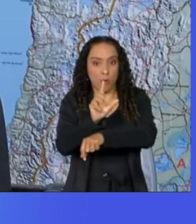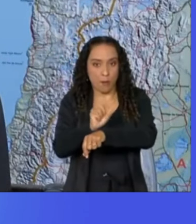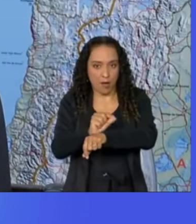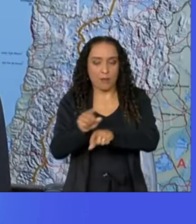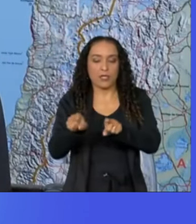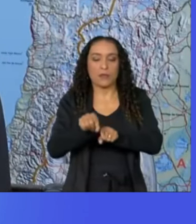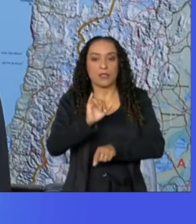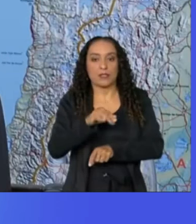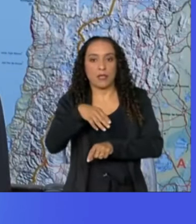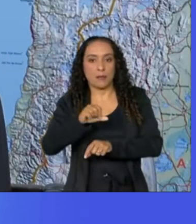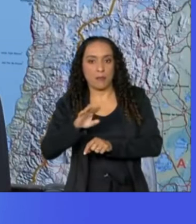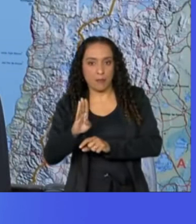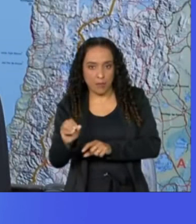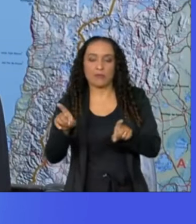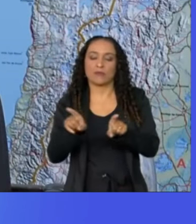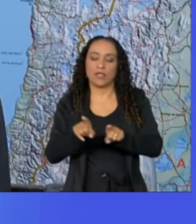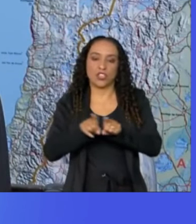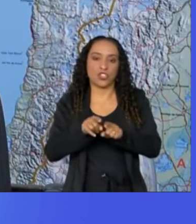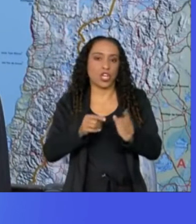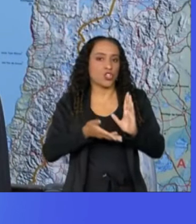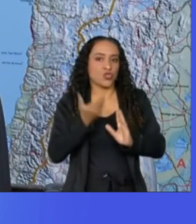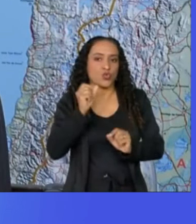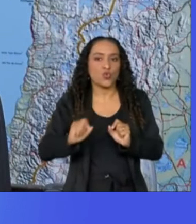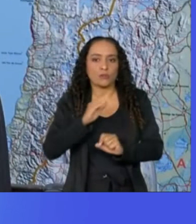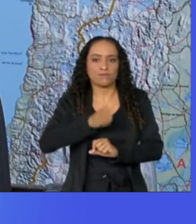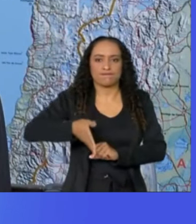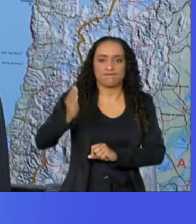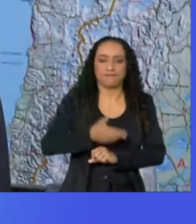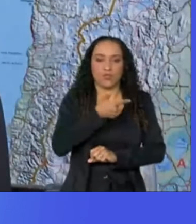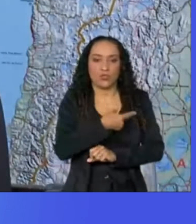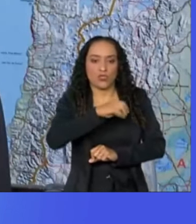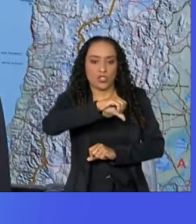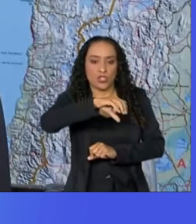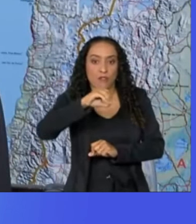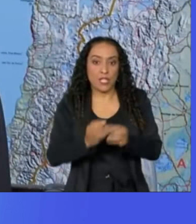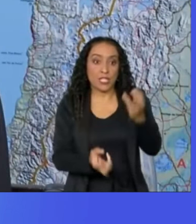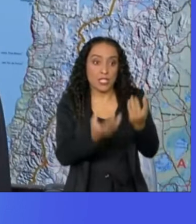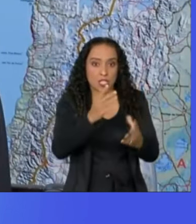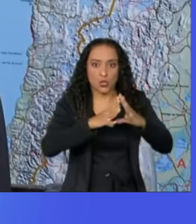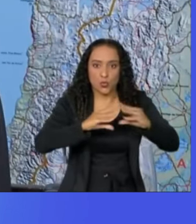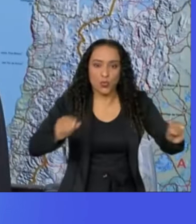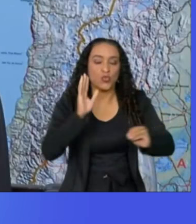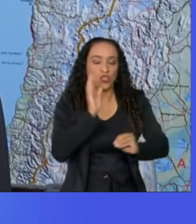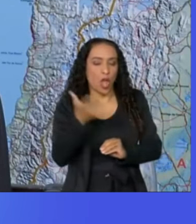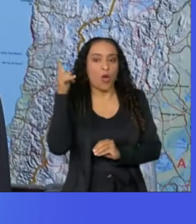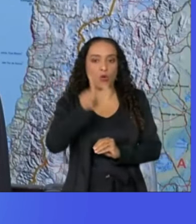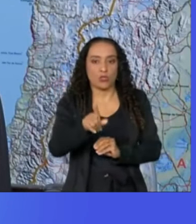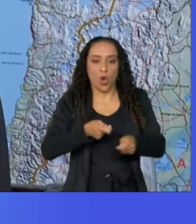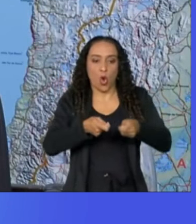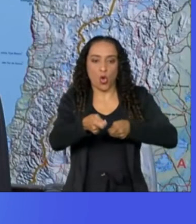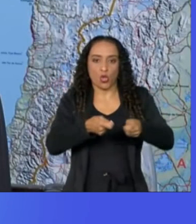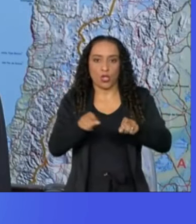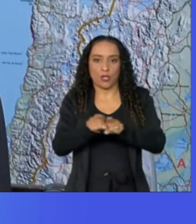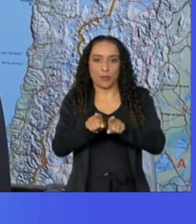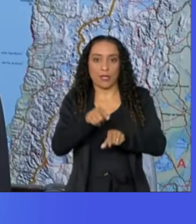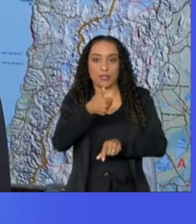conseguimos já extinguir cerca de 290 incêndios nós conseguimos controlar